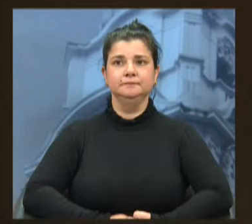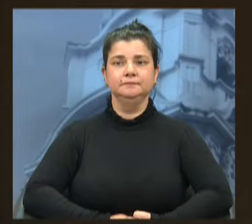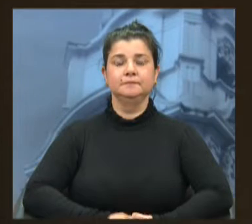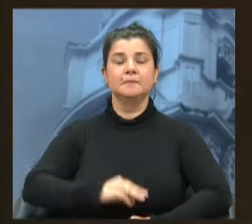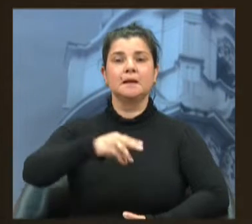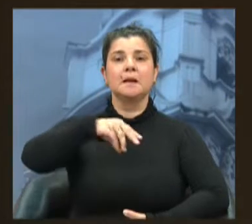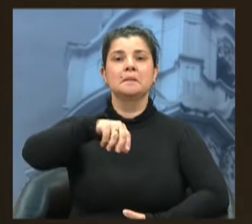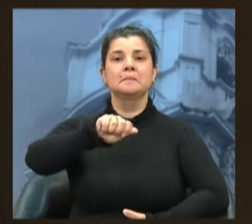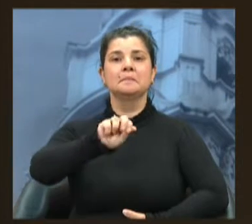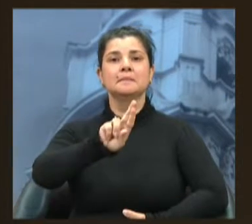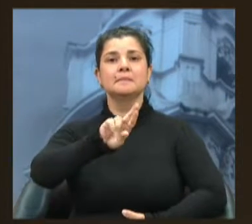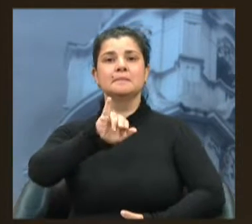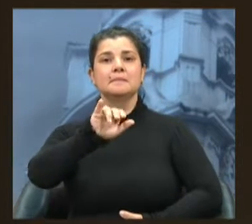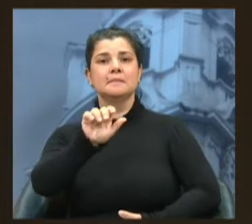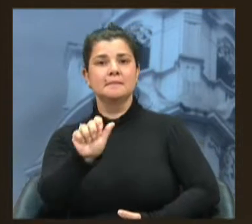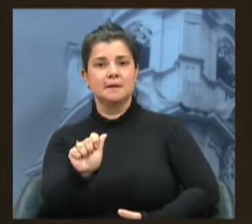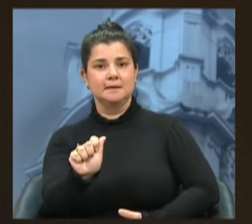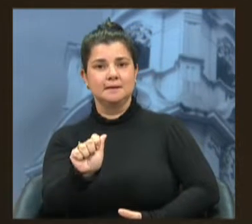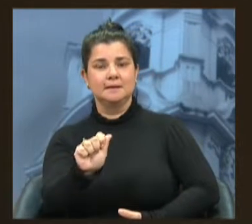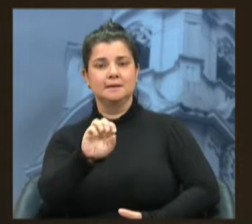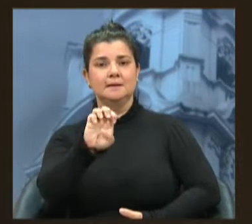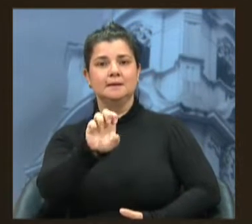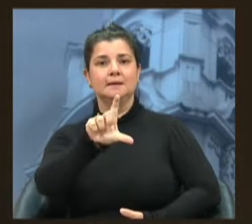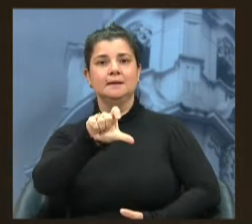Maria Elisa Mana Pires.